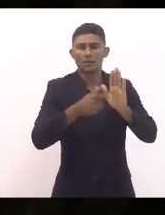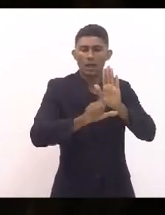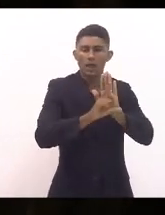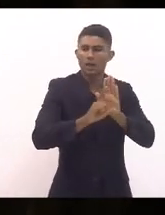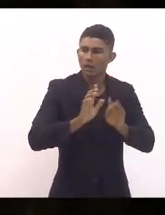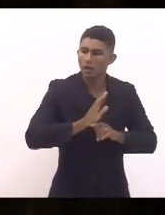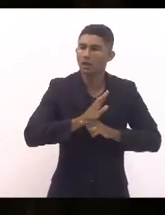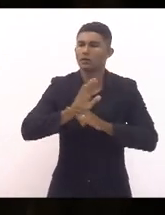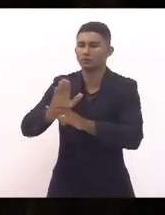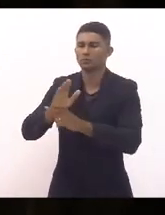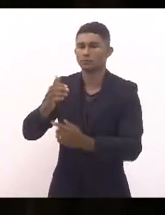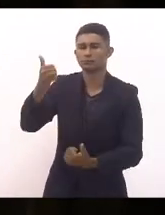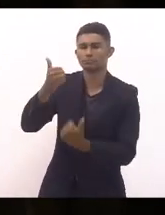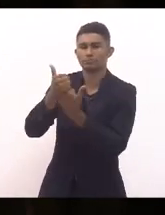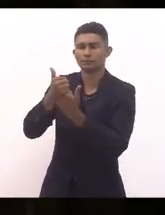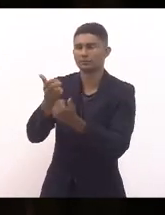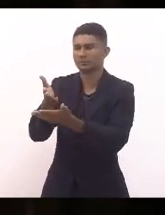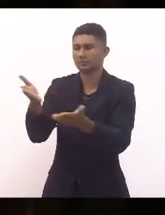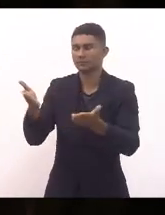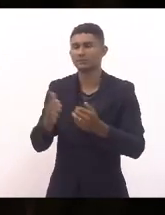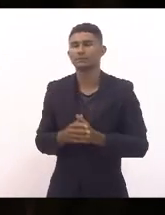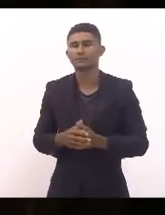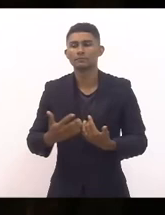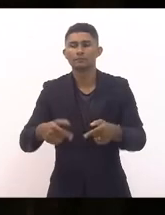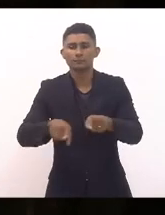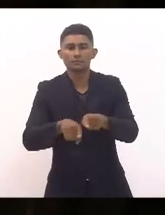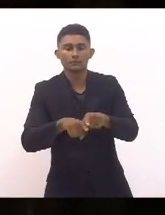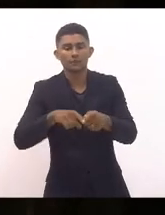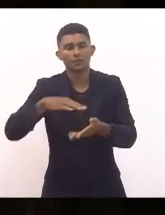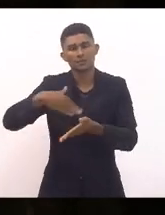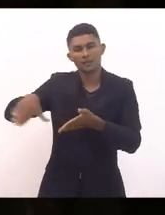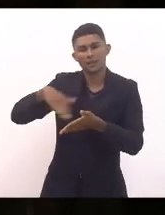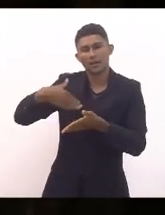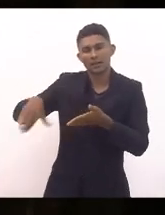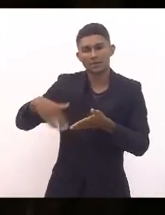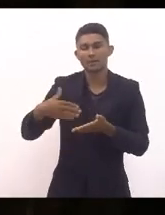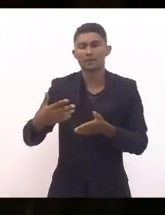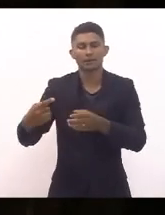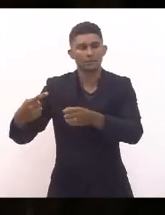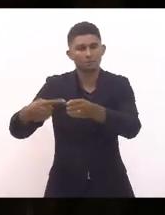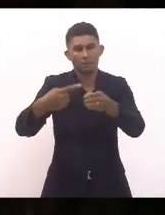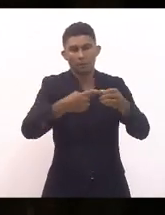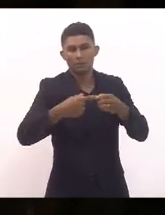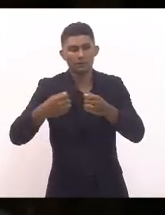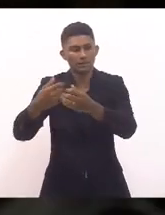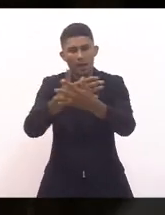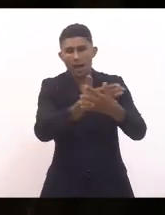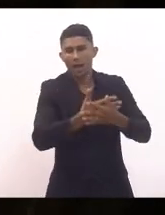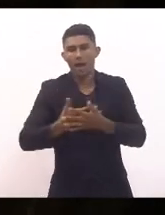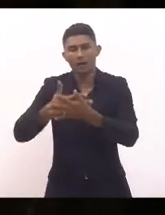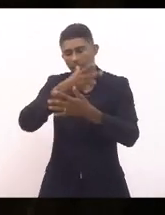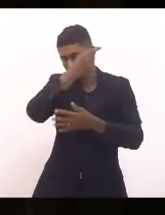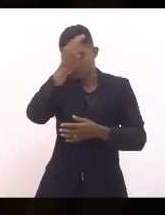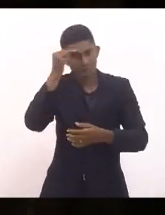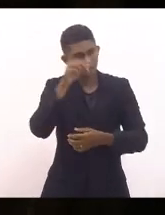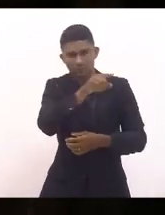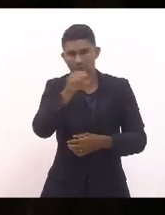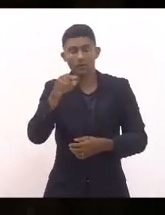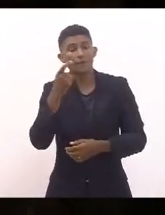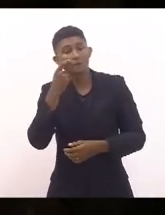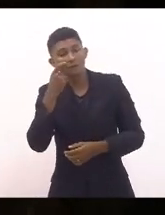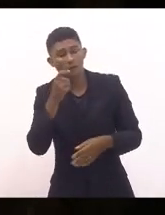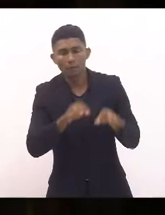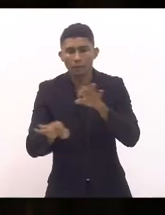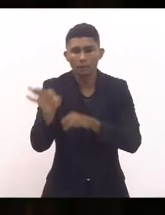secretarias municipais, talvez num guarda-chuva da Secretaria Estadual de Assistência Social, façam programas que a gente consiga,